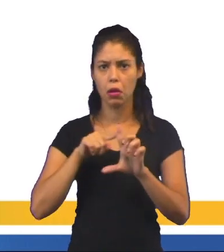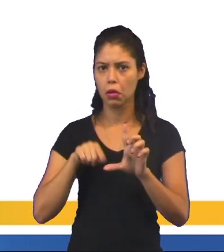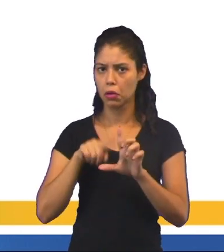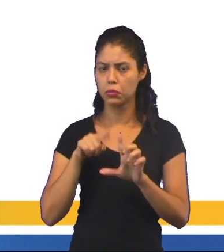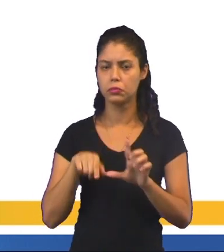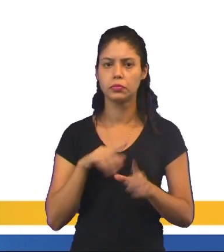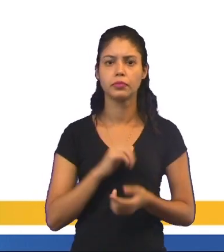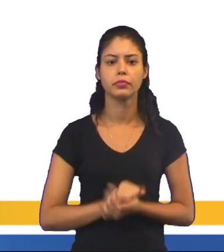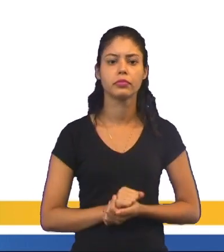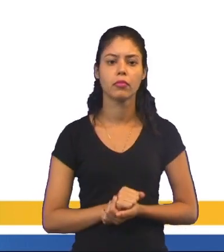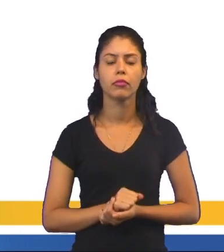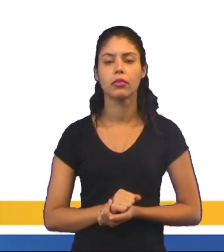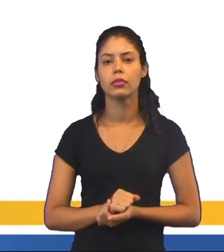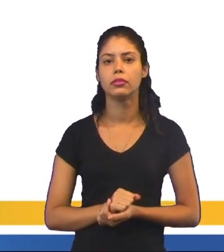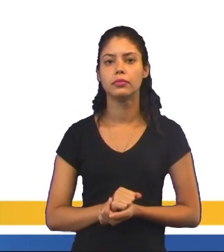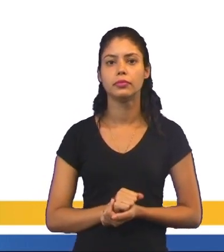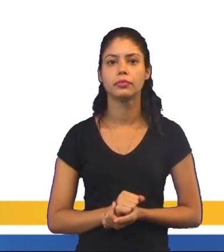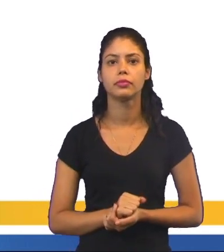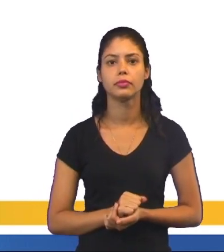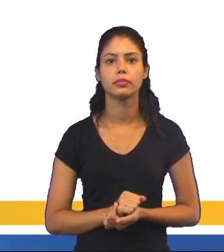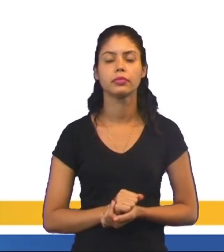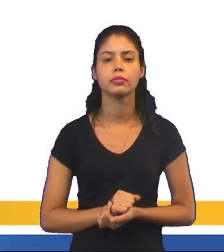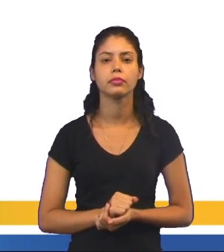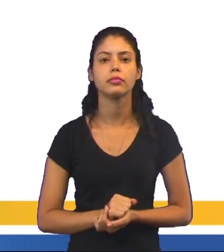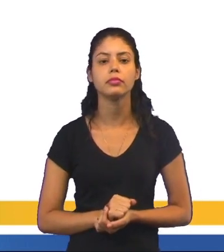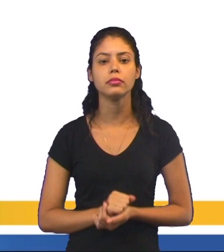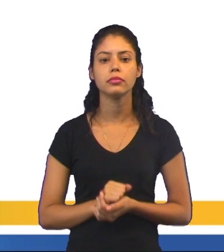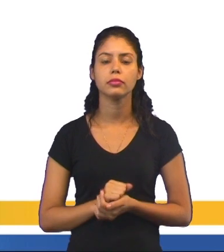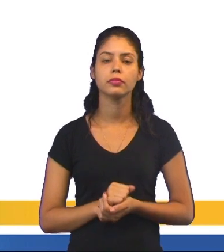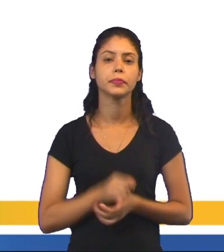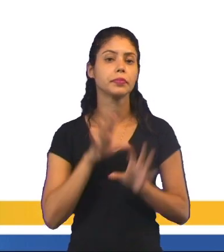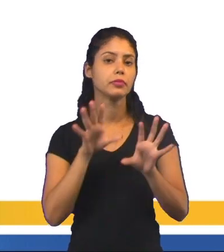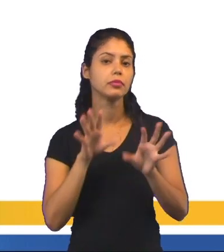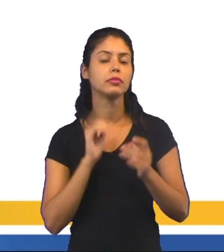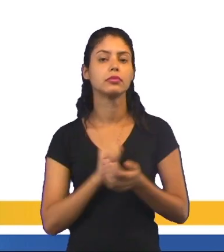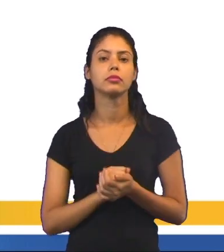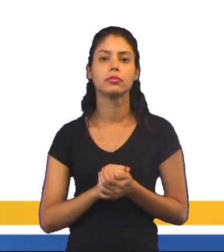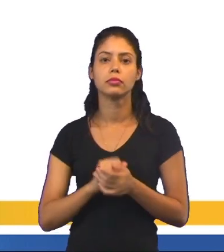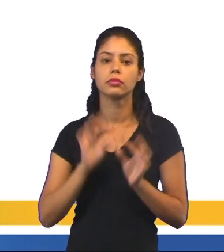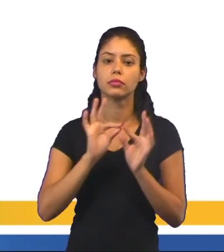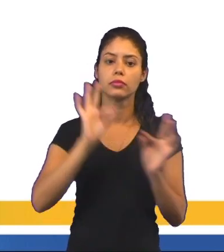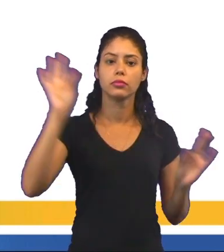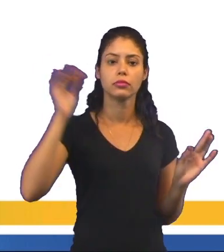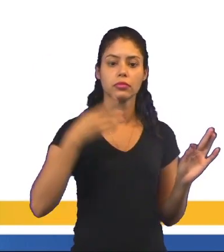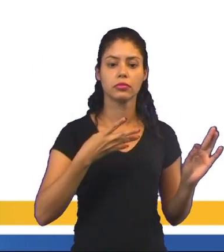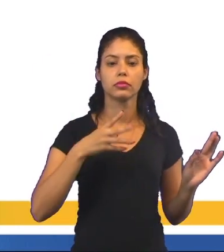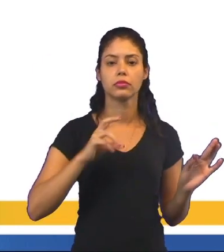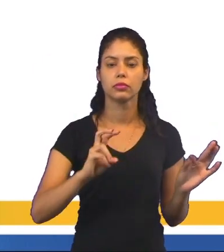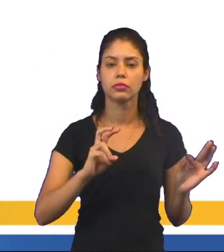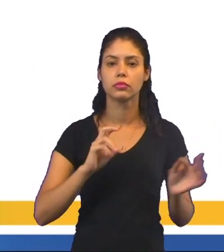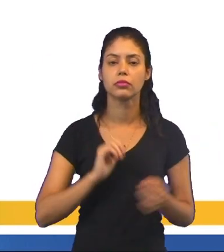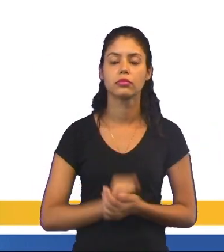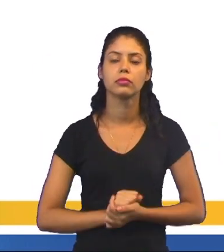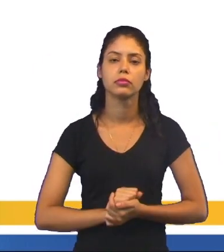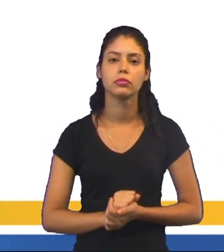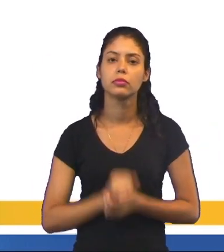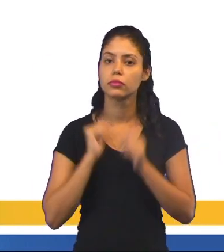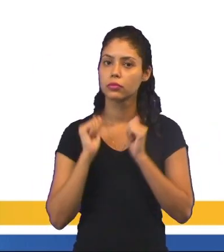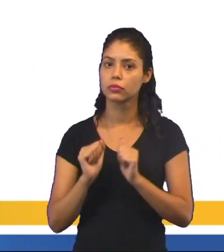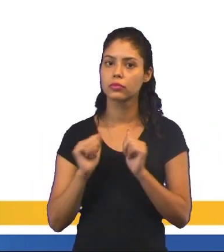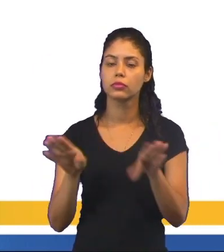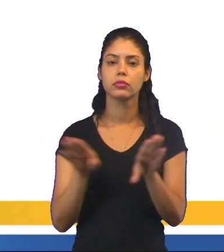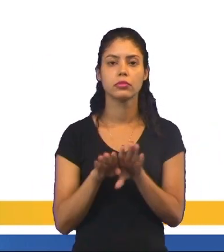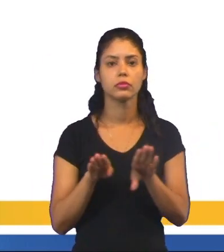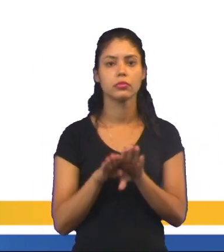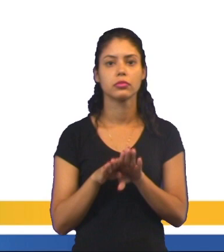ângulo pessoal tá as abertura aí eu abri ele fez uma abertura aí de 45 graus Eu